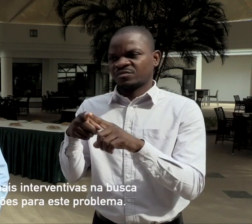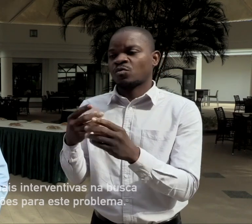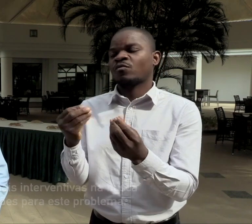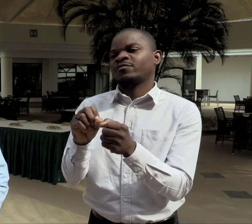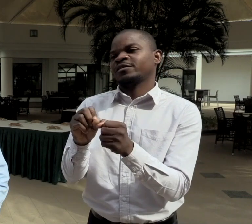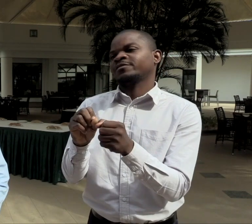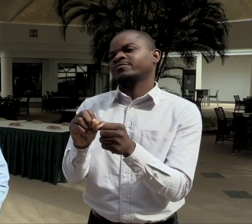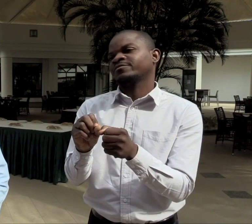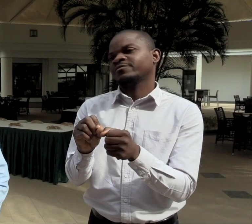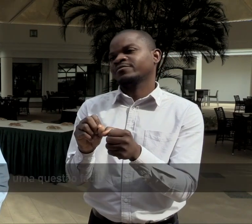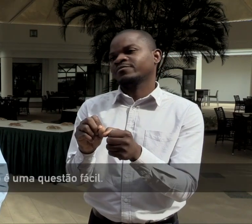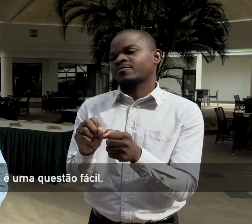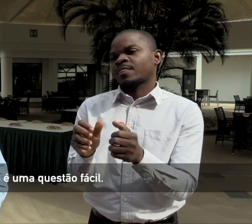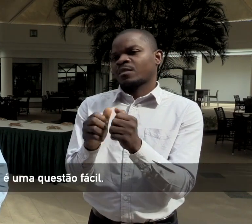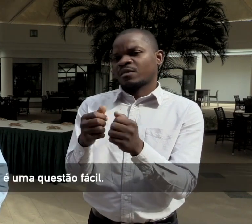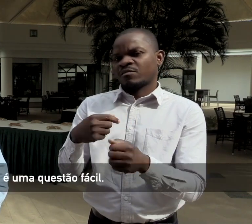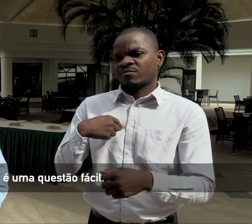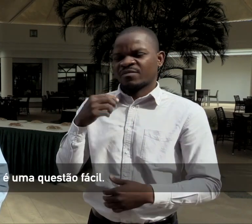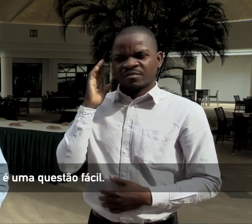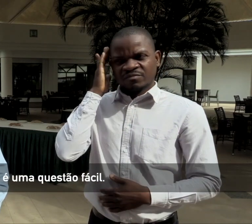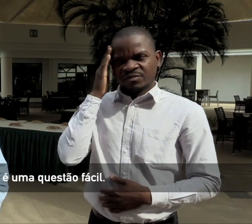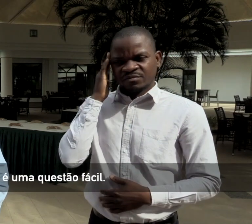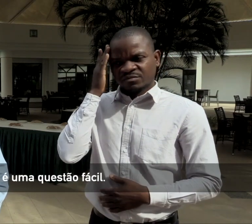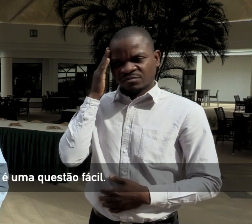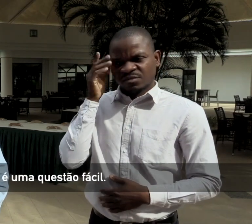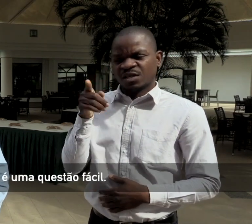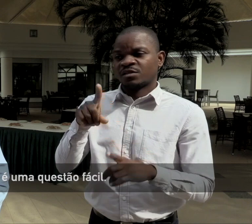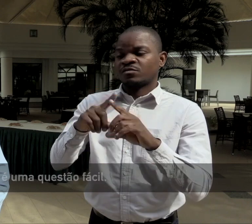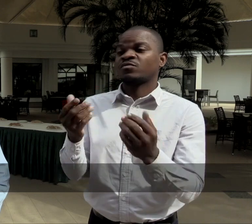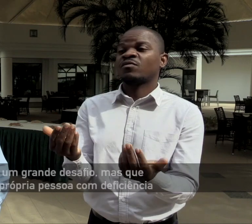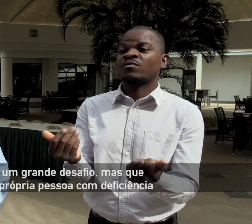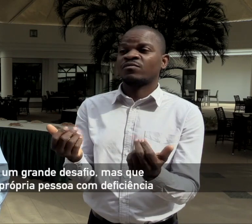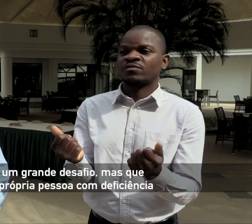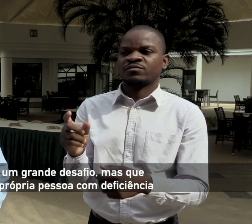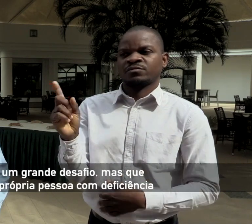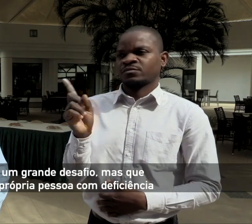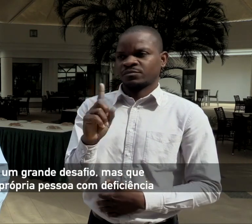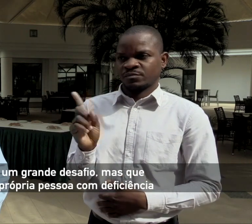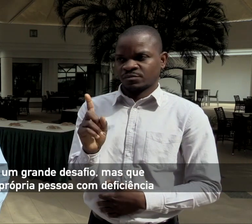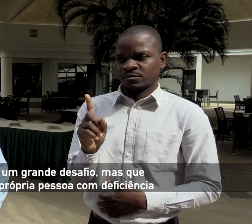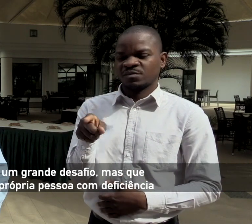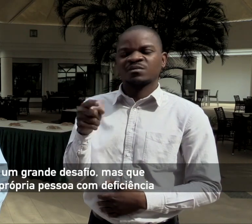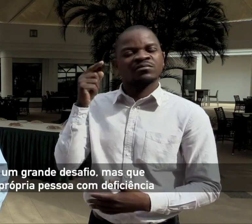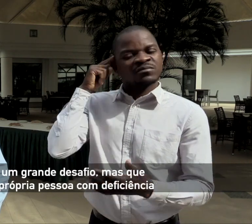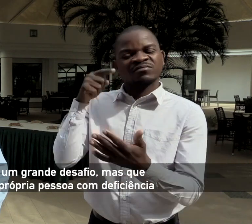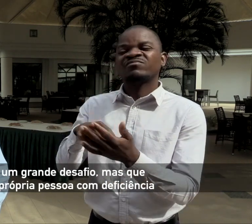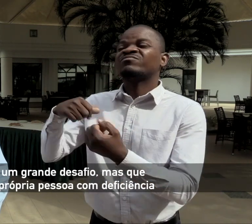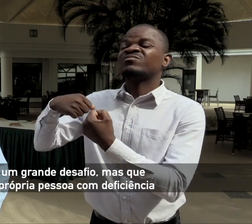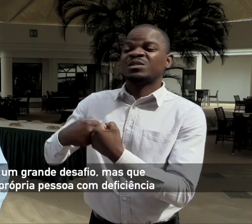para este problema. Não é uma questão fácil, representa um grande